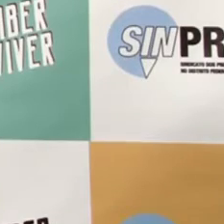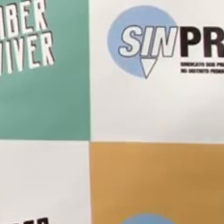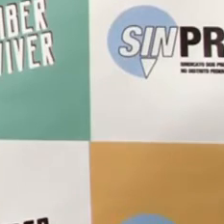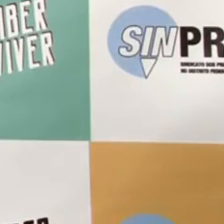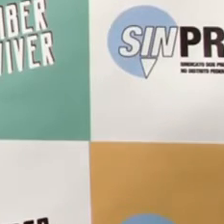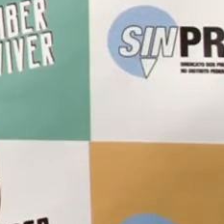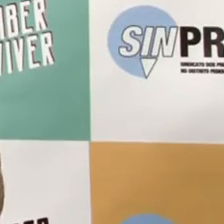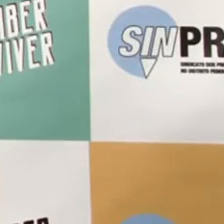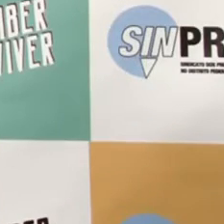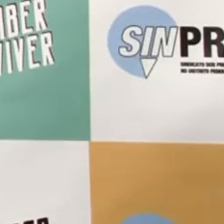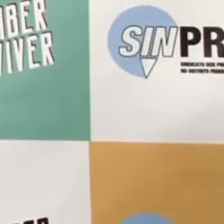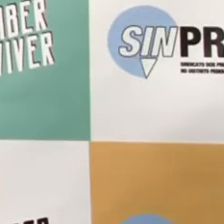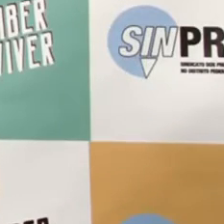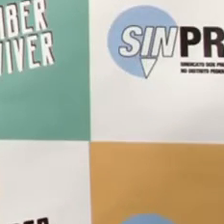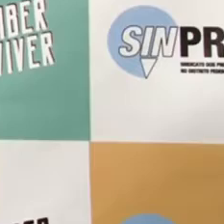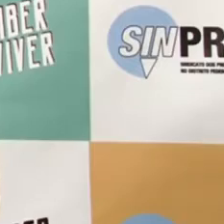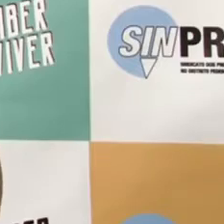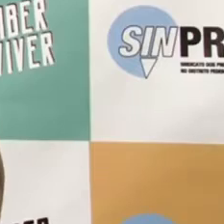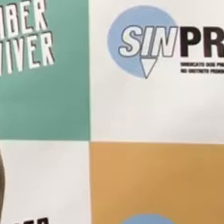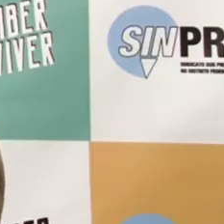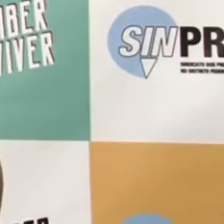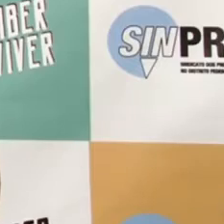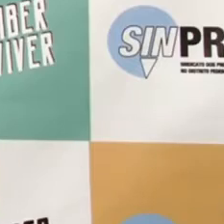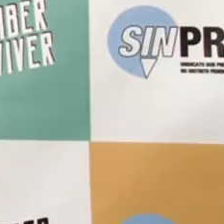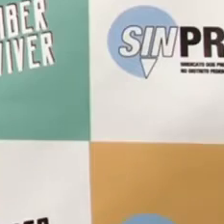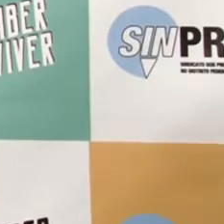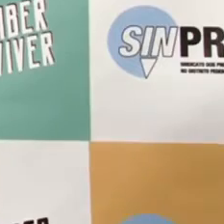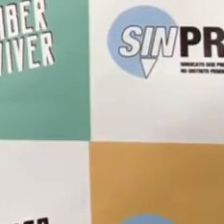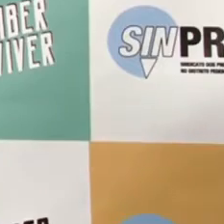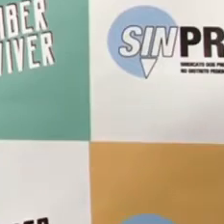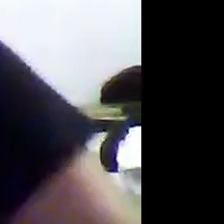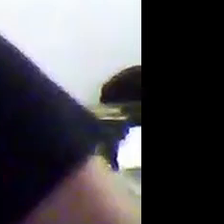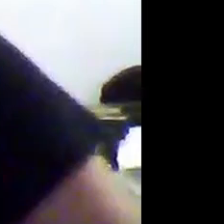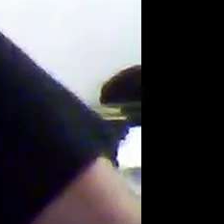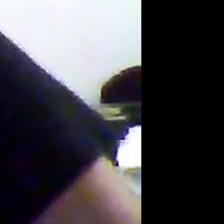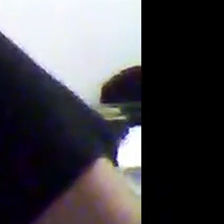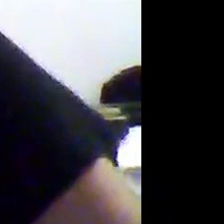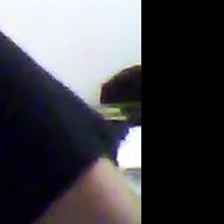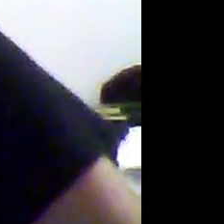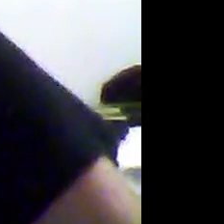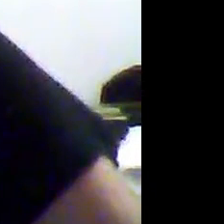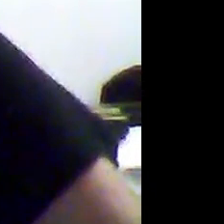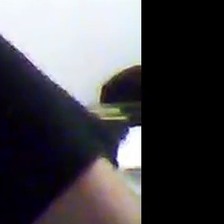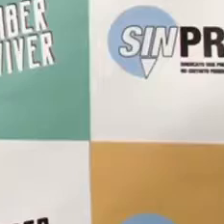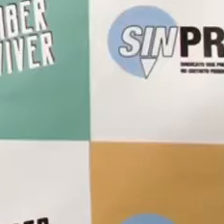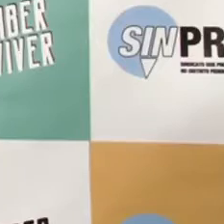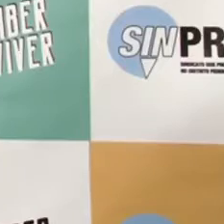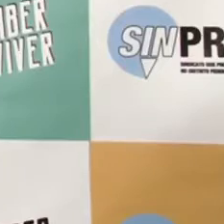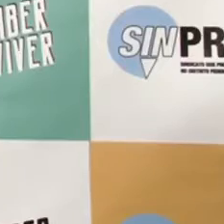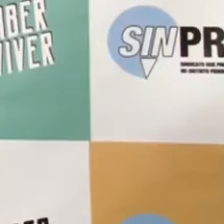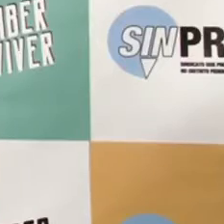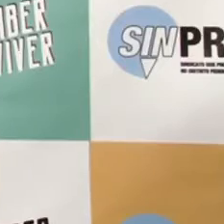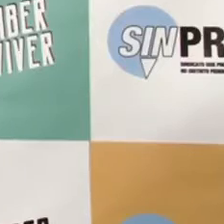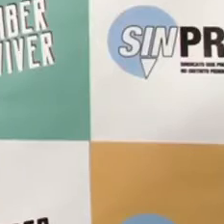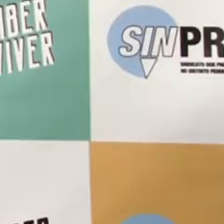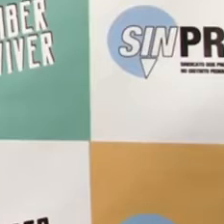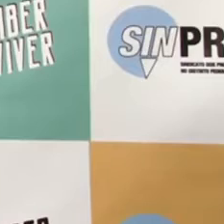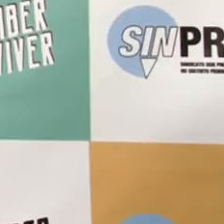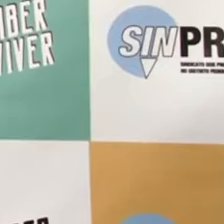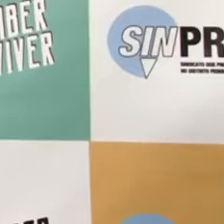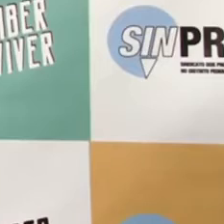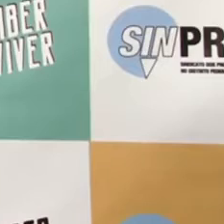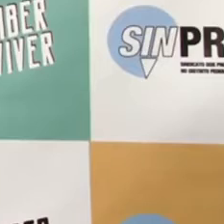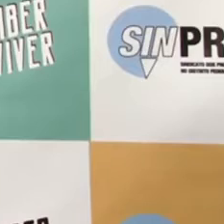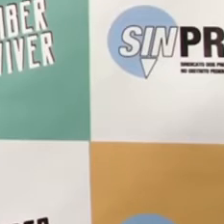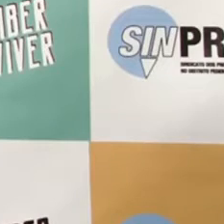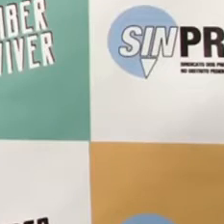hoje, com as presenças aqui da Mônica Caldeira, que é a diretora do Simpro. Teríamos também o Jairo, mas por uma